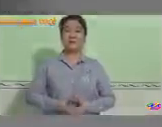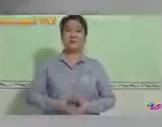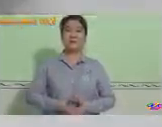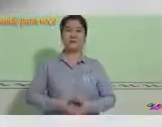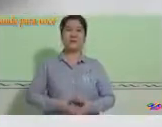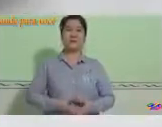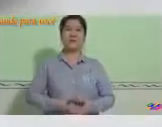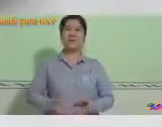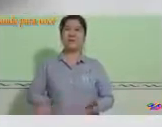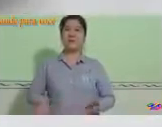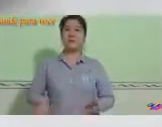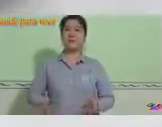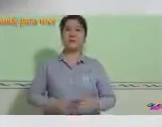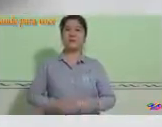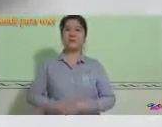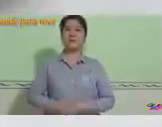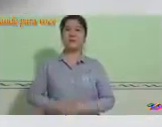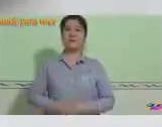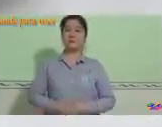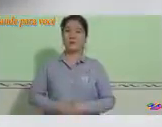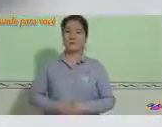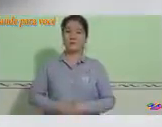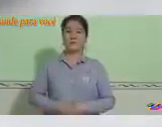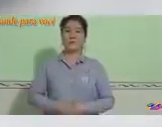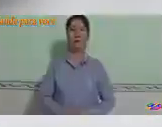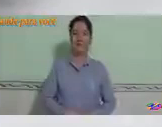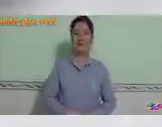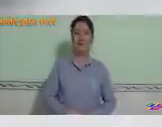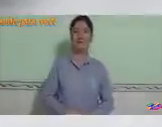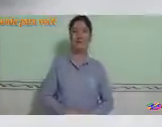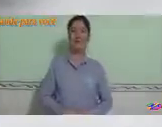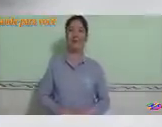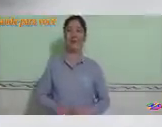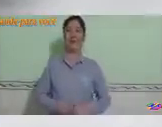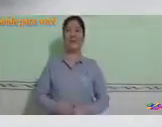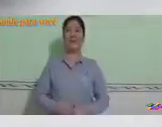a suspeita de que o bebê possui alguma alteração.